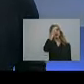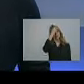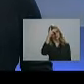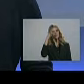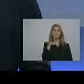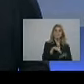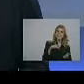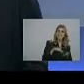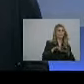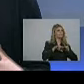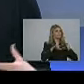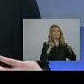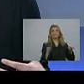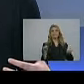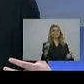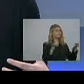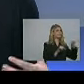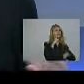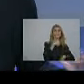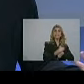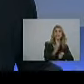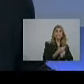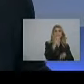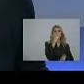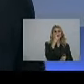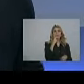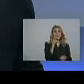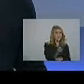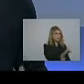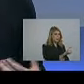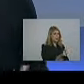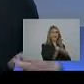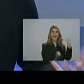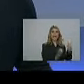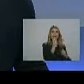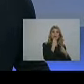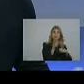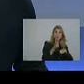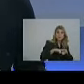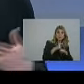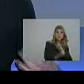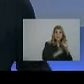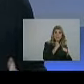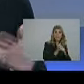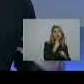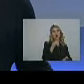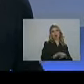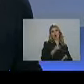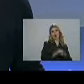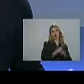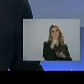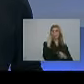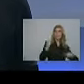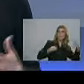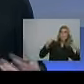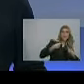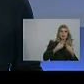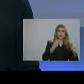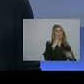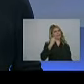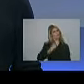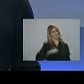Secretaria, é também, enfim, o taxista, ele tem, até detetização ele tem que fazer 2 vezes por ano. São obrigações em cima de obrigações. Custa caro